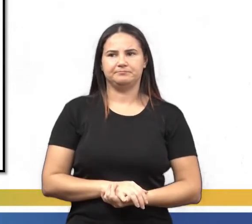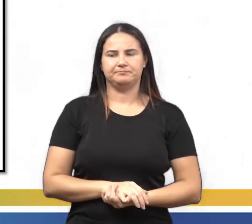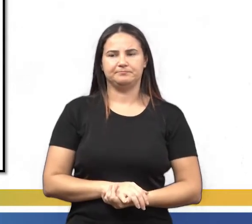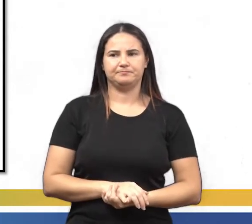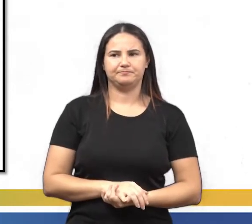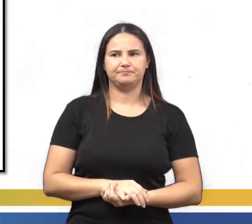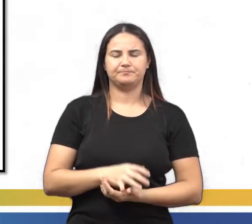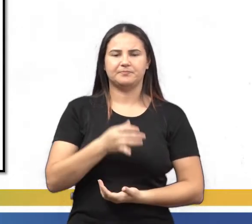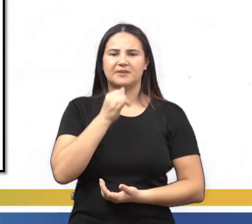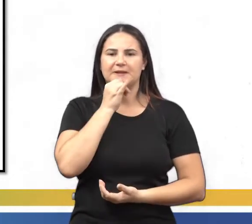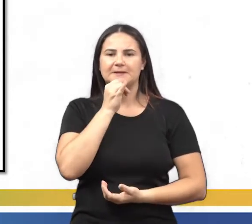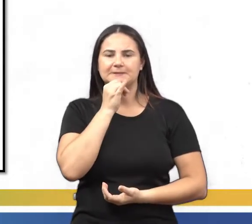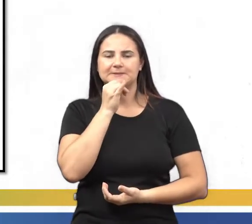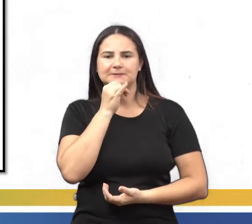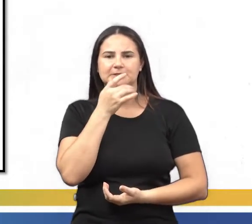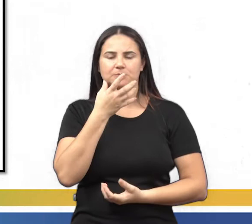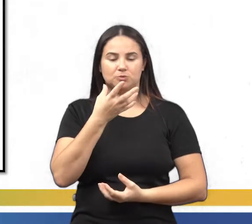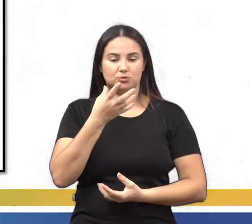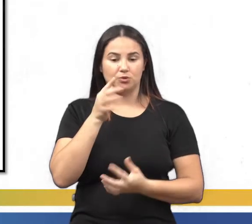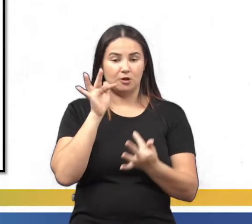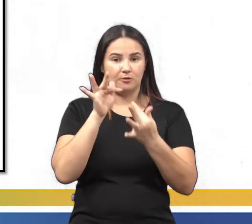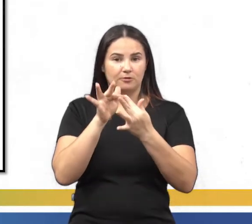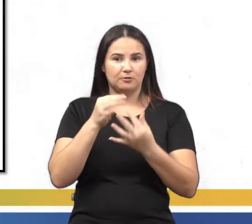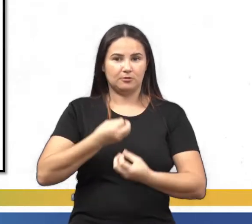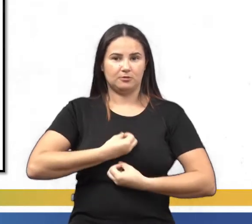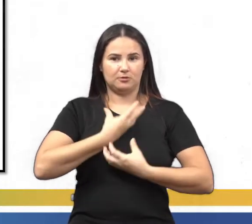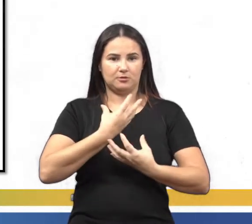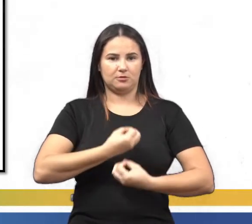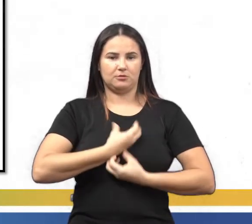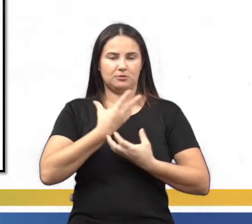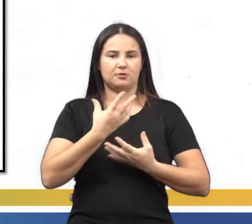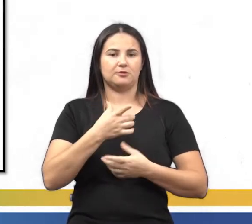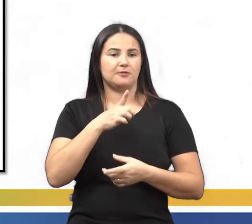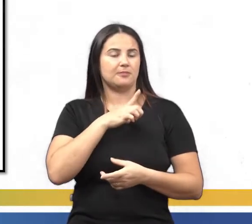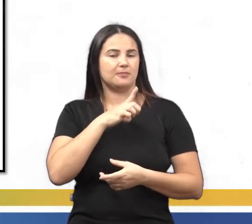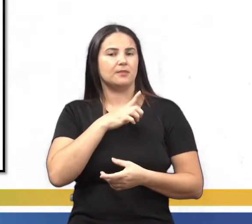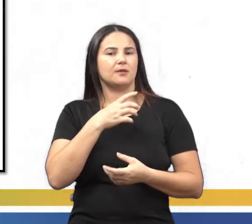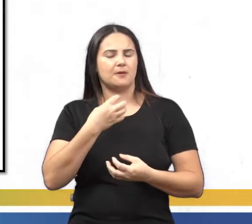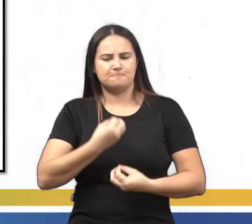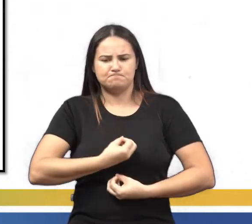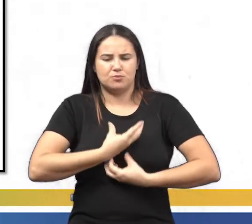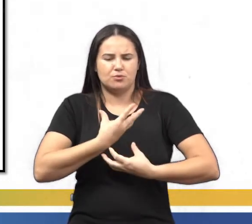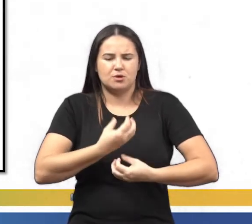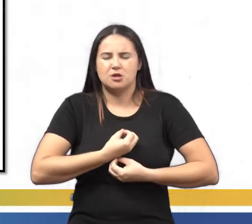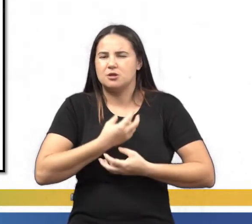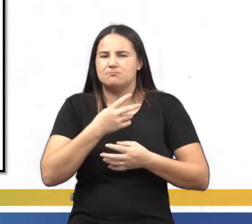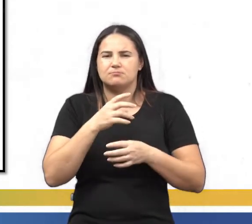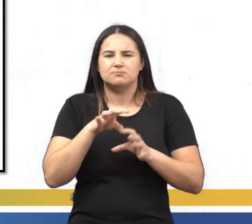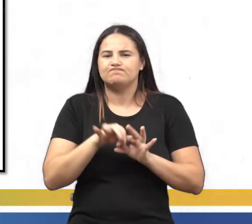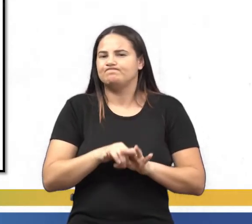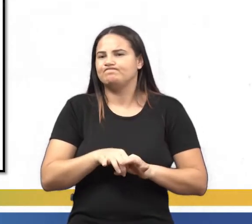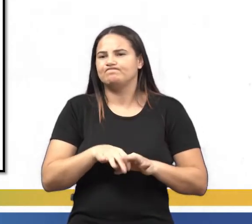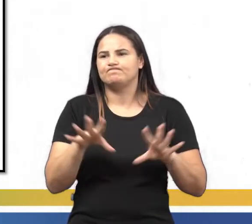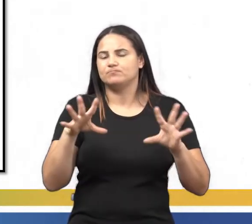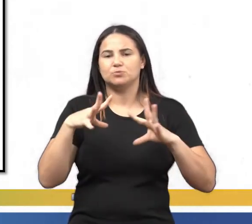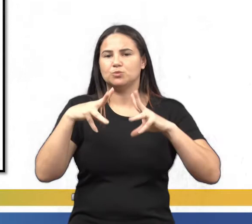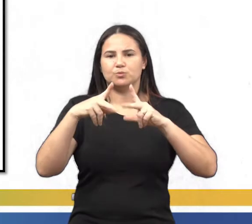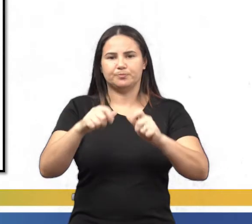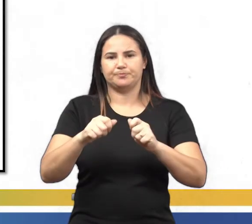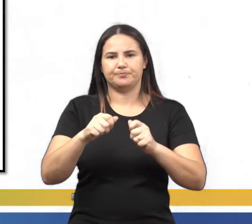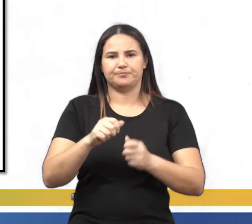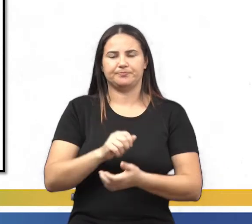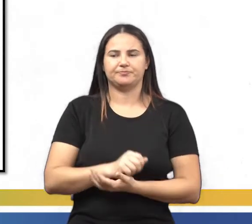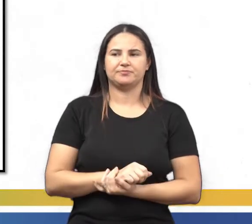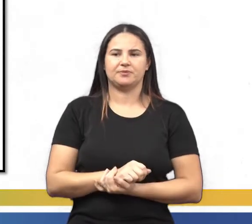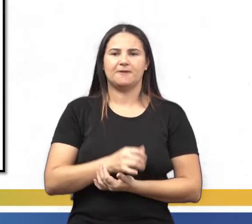né? Olha só, essa função poética, ela vai estar presente nas poesias em geral, tá? Nos textos literários. Aqui eu